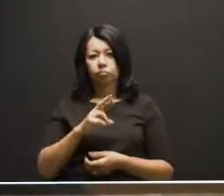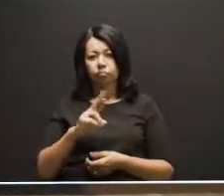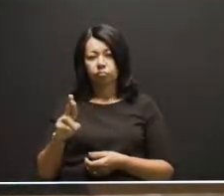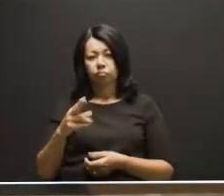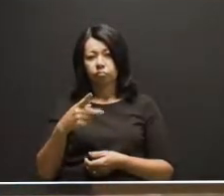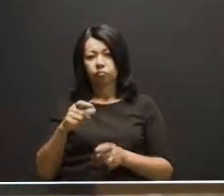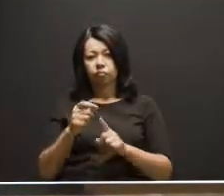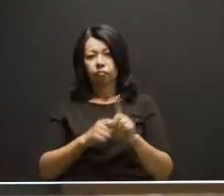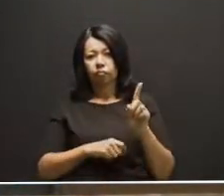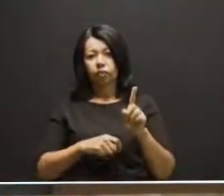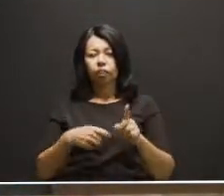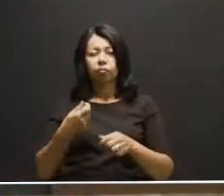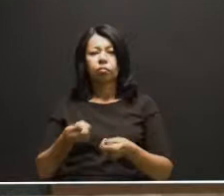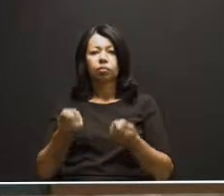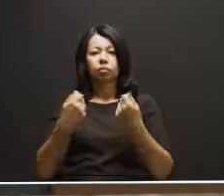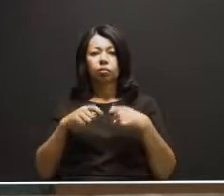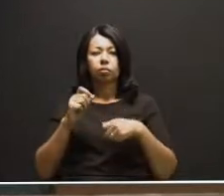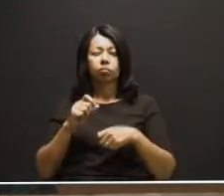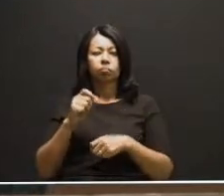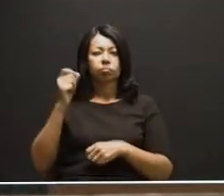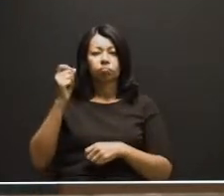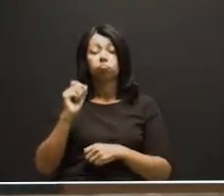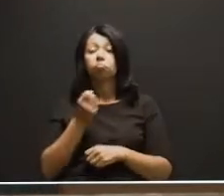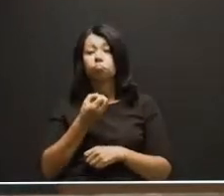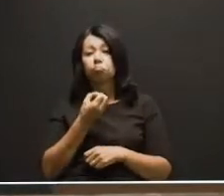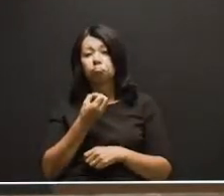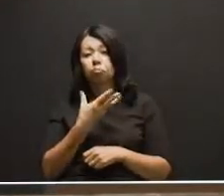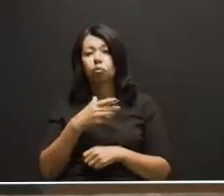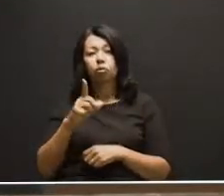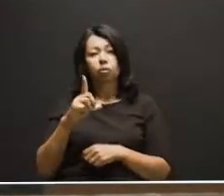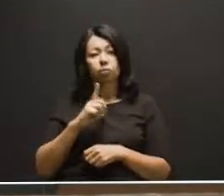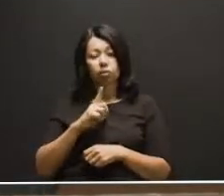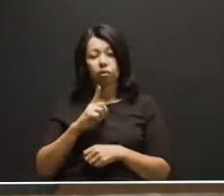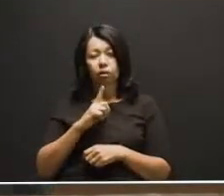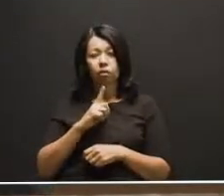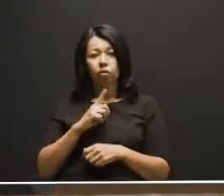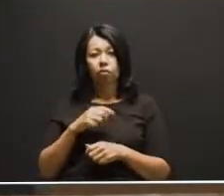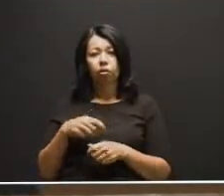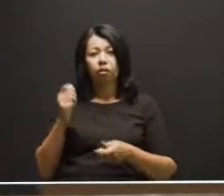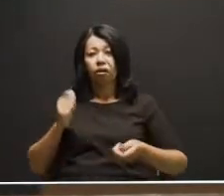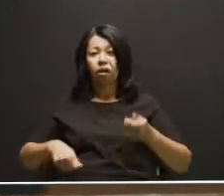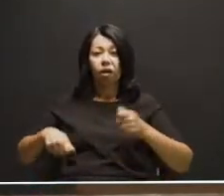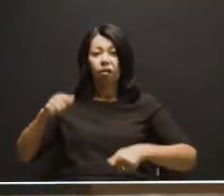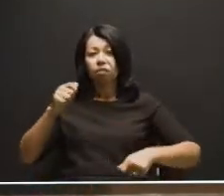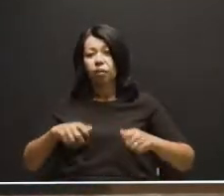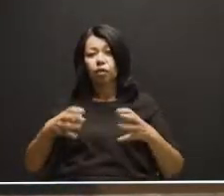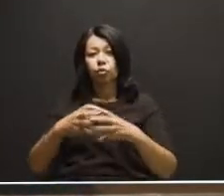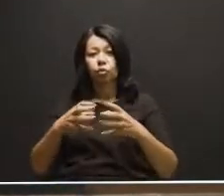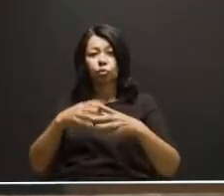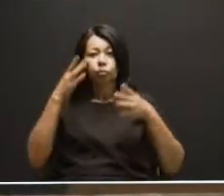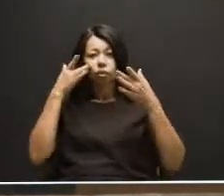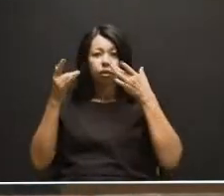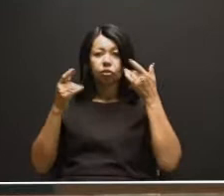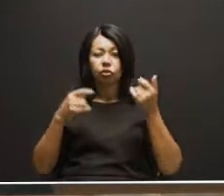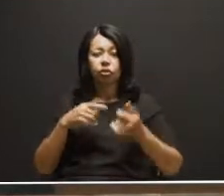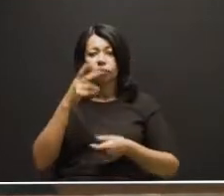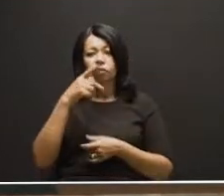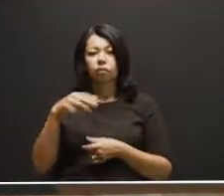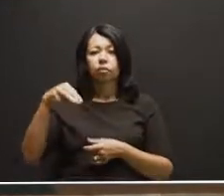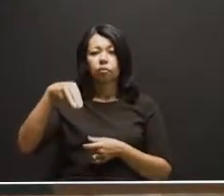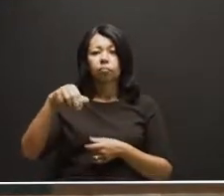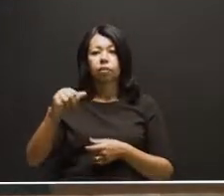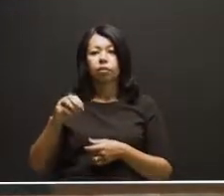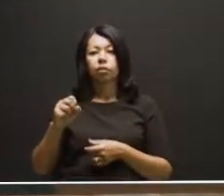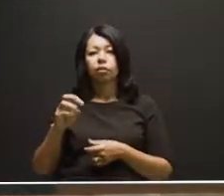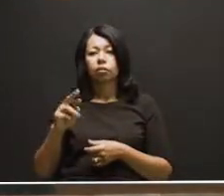maravilhoso que vocês nos dão tanto as bandas quantos grupos artístico os corpos estavam ali o nosso maestro são pessoas